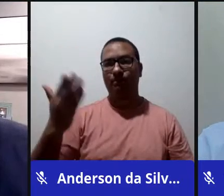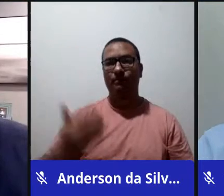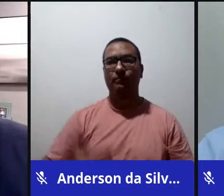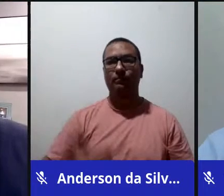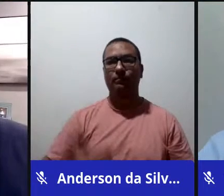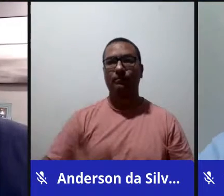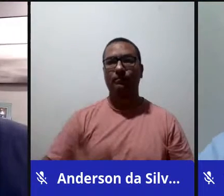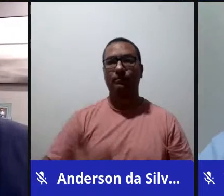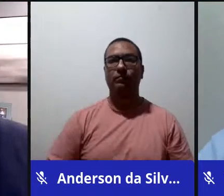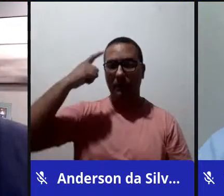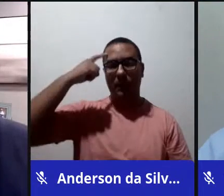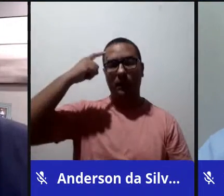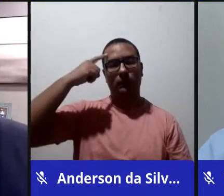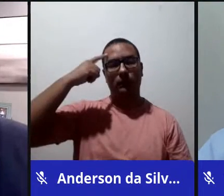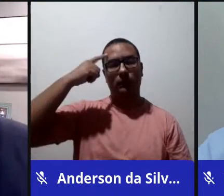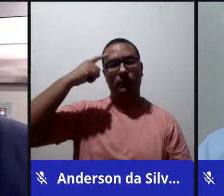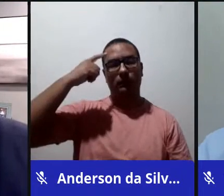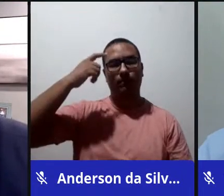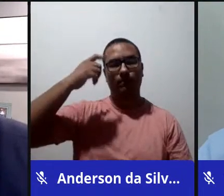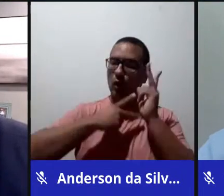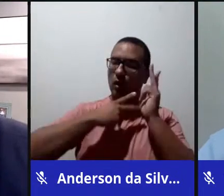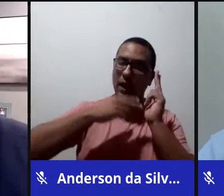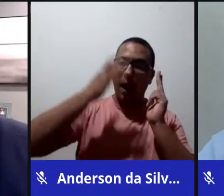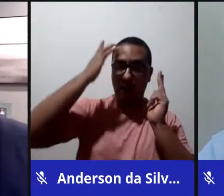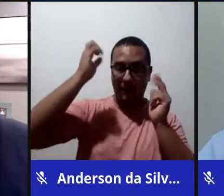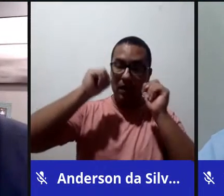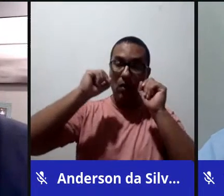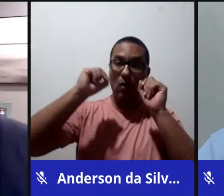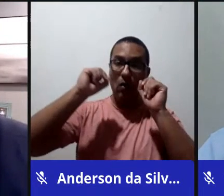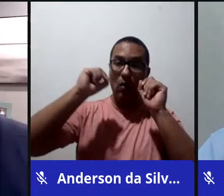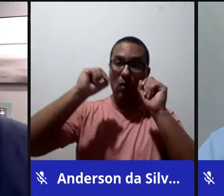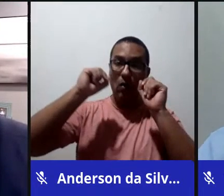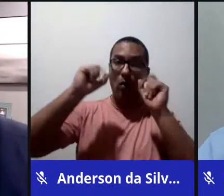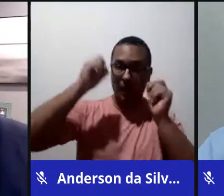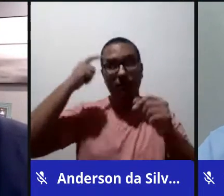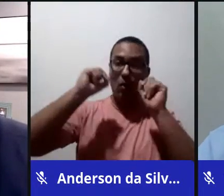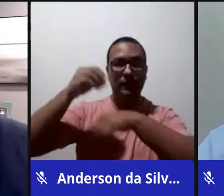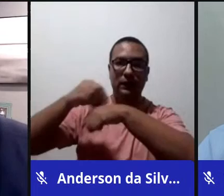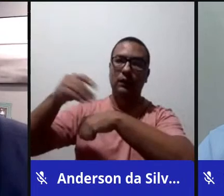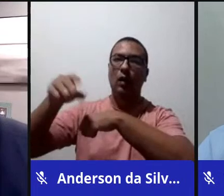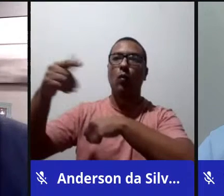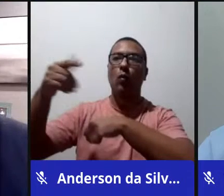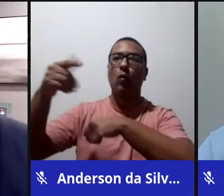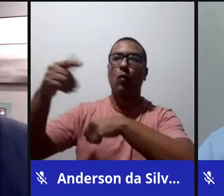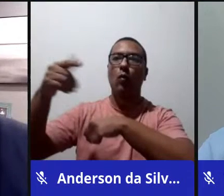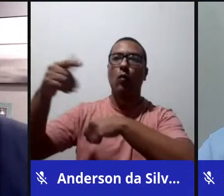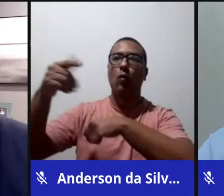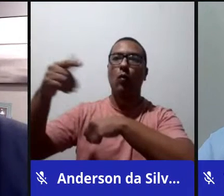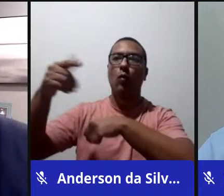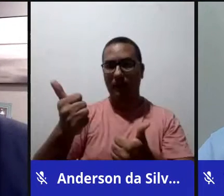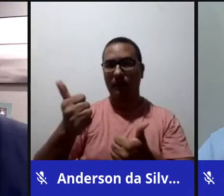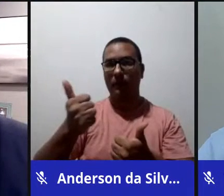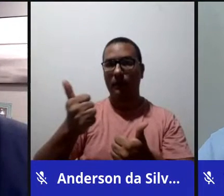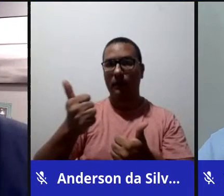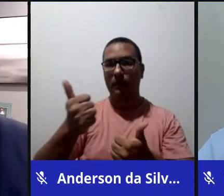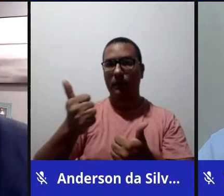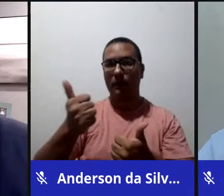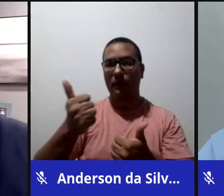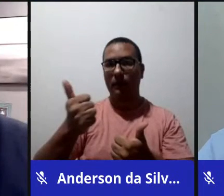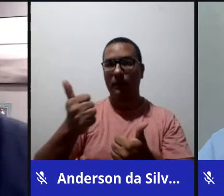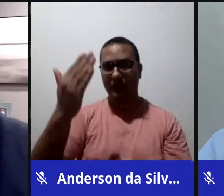assim, vai dormir com isso e acorda tentando contagiar mais pessoas nesse sentido. É isso. Obrigado pelo convite de